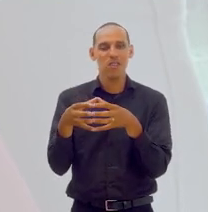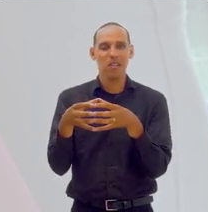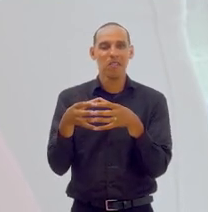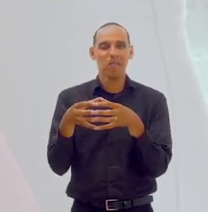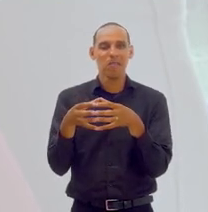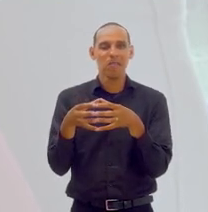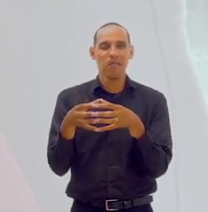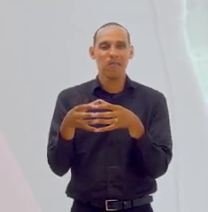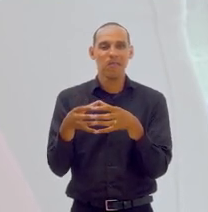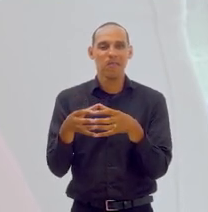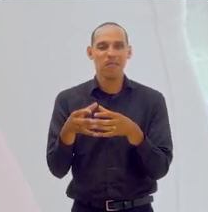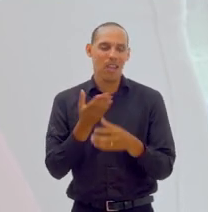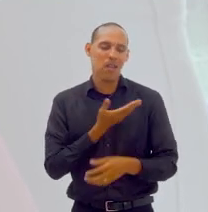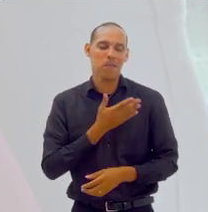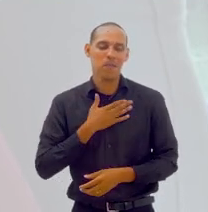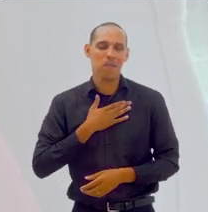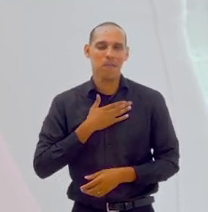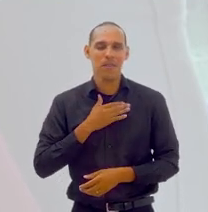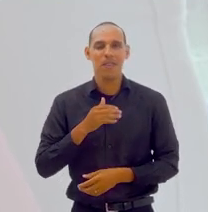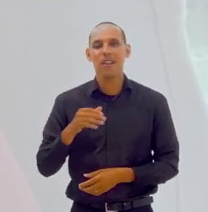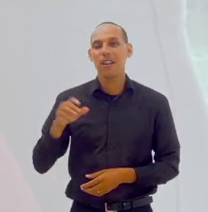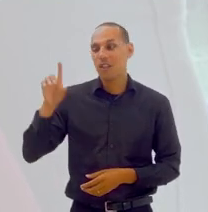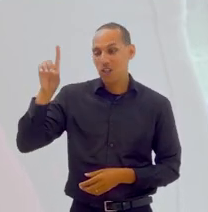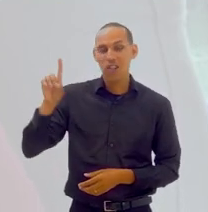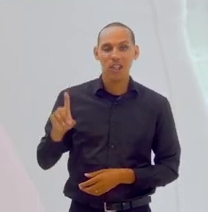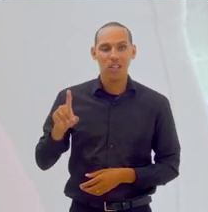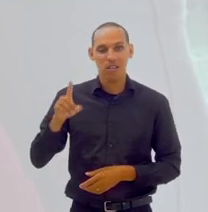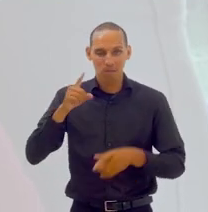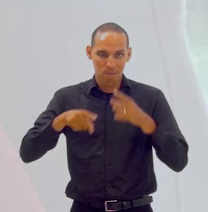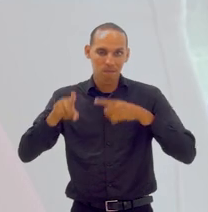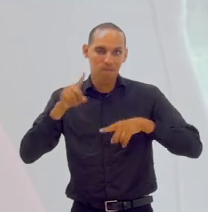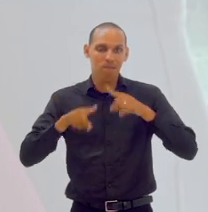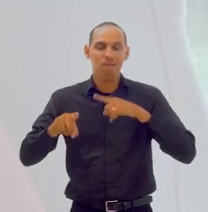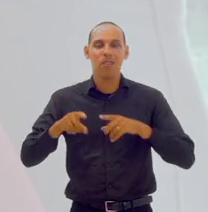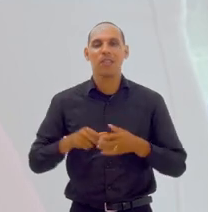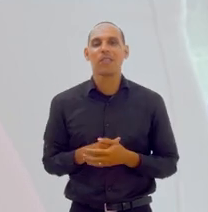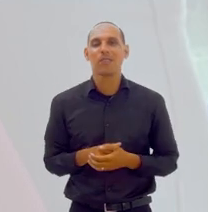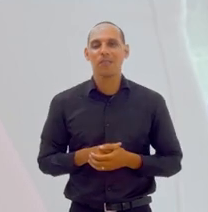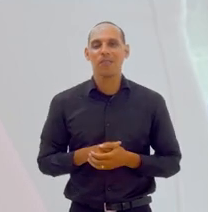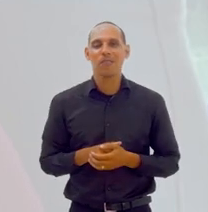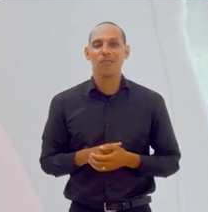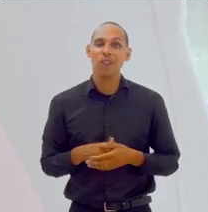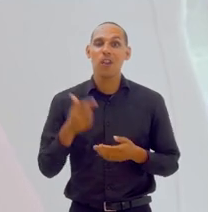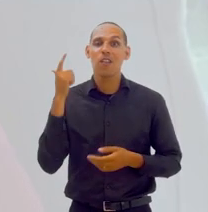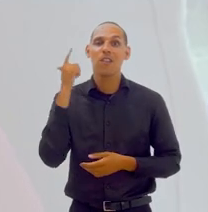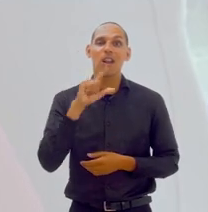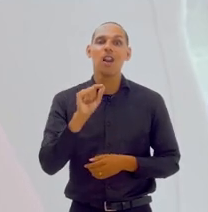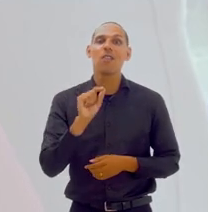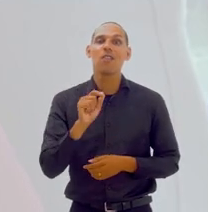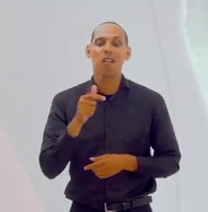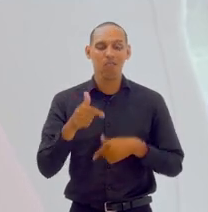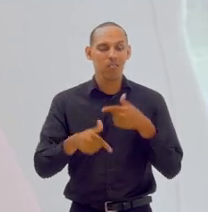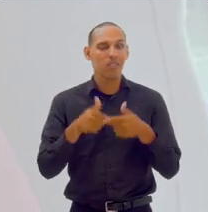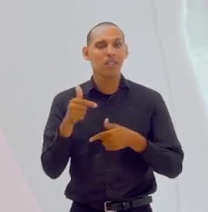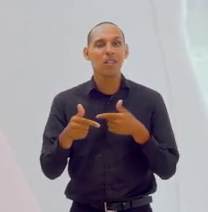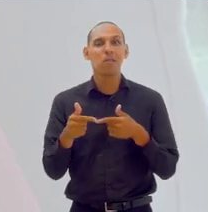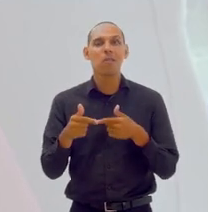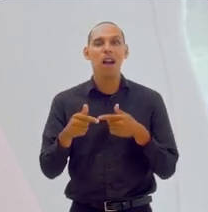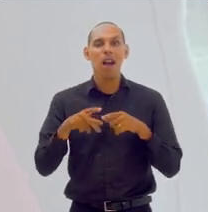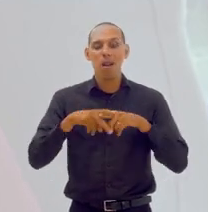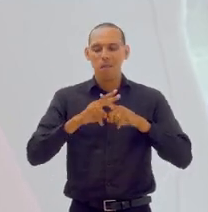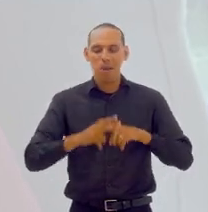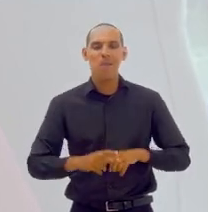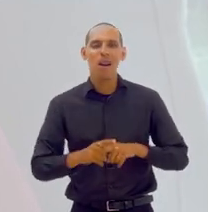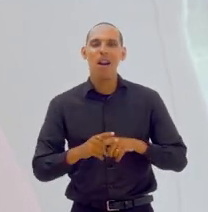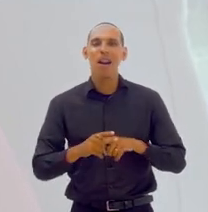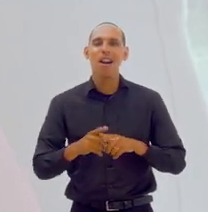era dirigido pelo meu amigo Antônio Neves Pinto e que deu consistência a um trabalho de